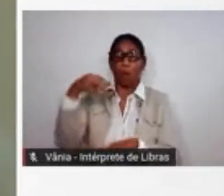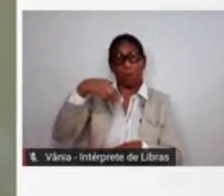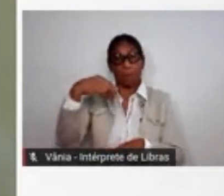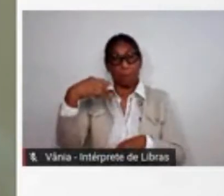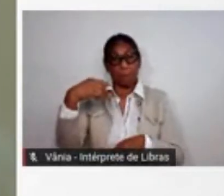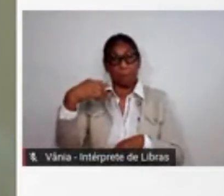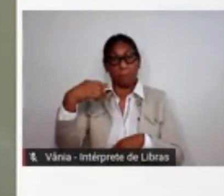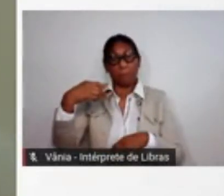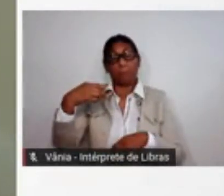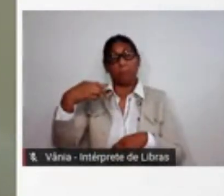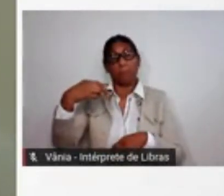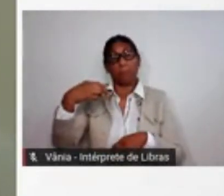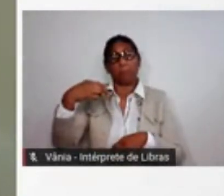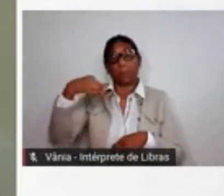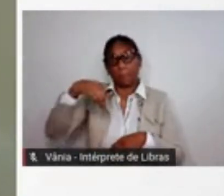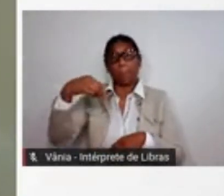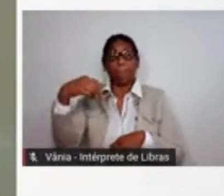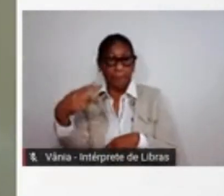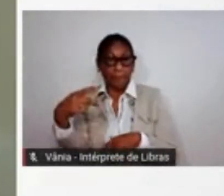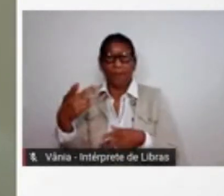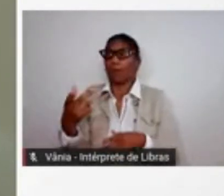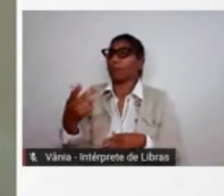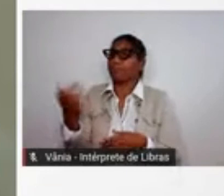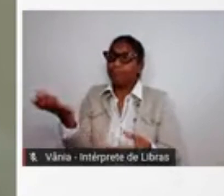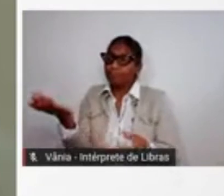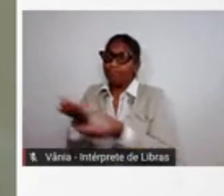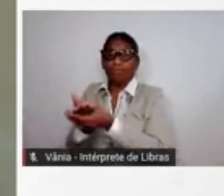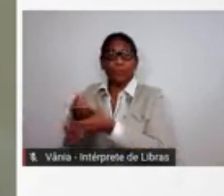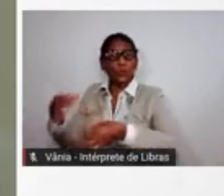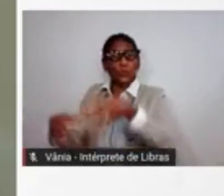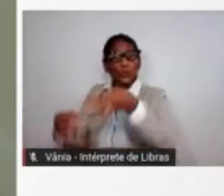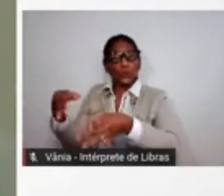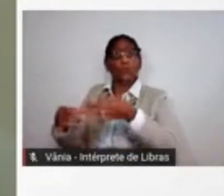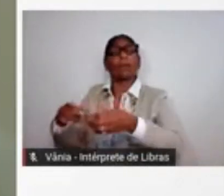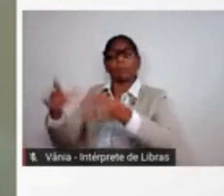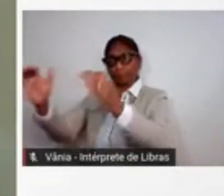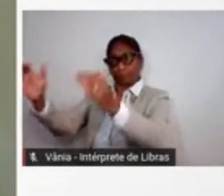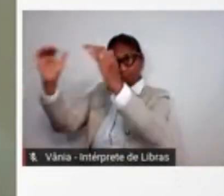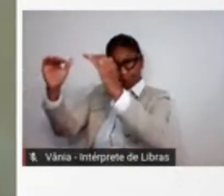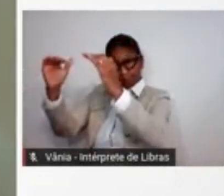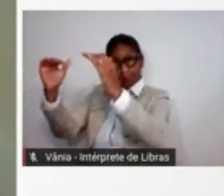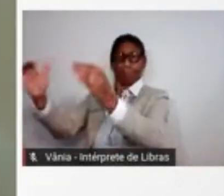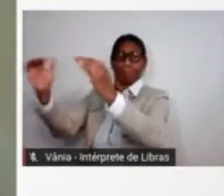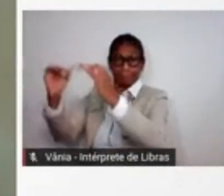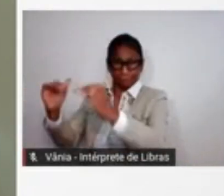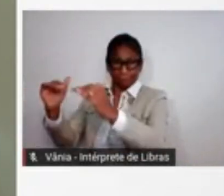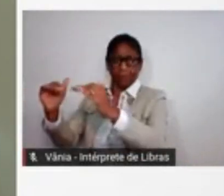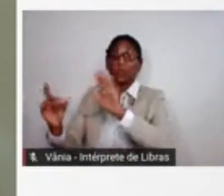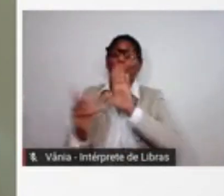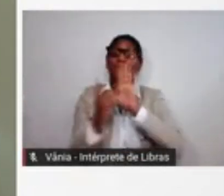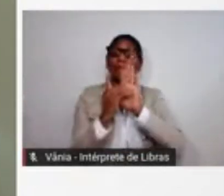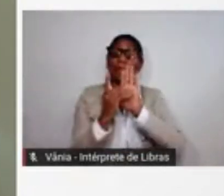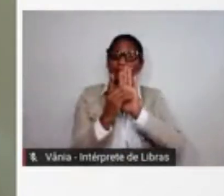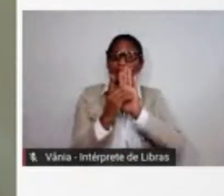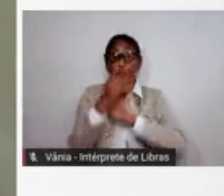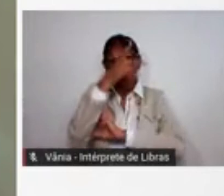tivesse tomado a providência de entrar judicialmente para deixar claro que há uma subordinação do decreto municipal